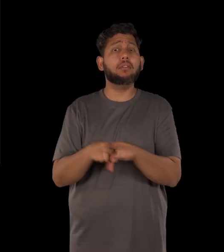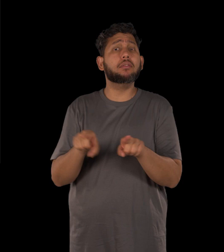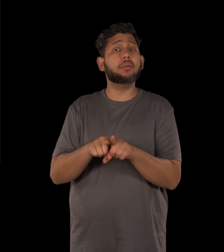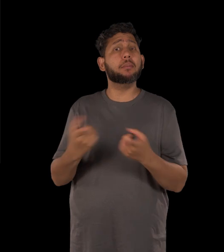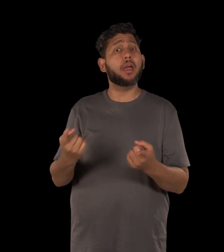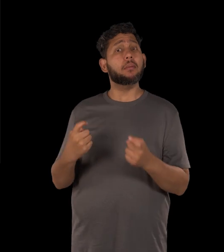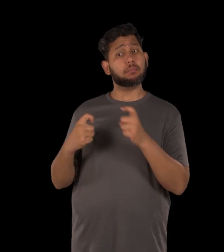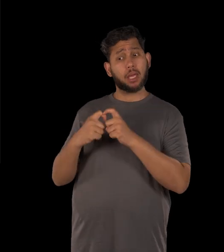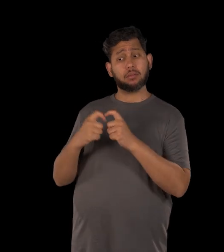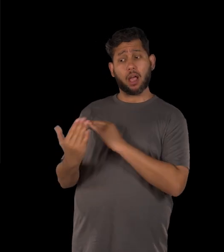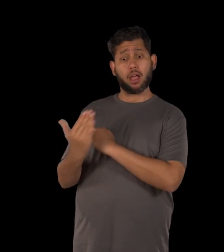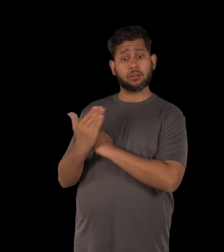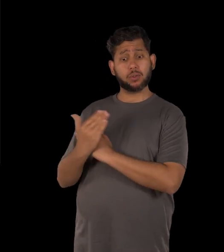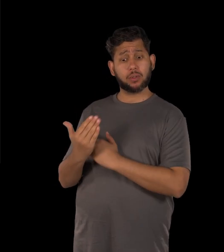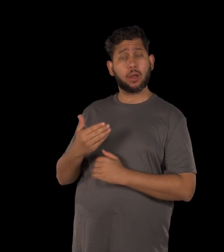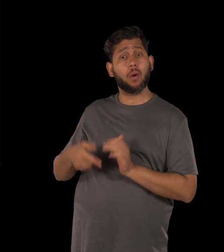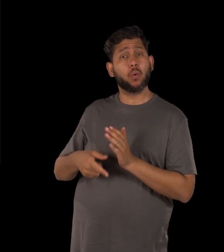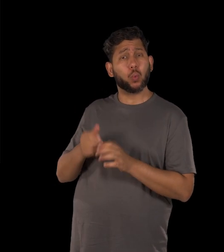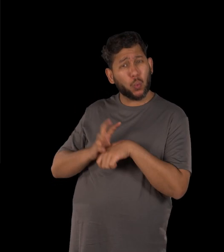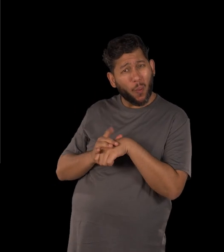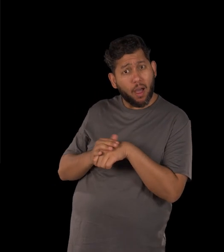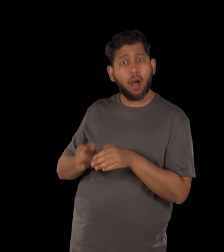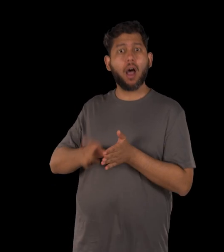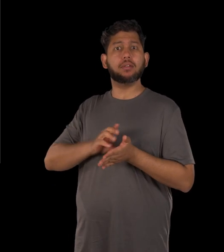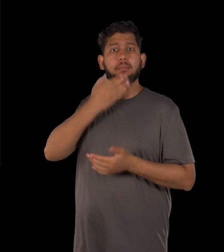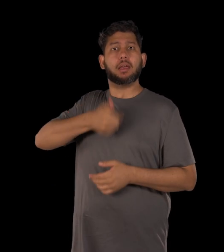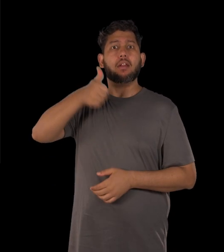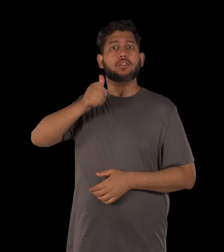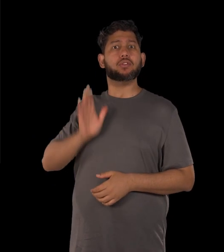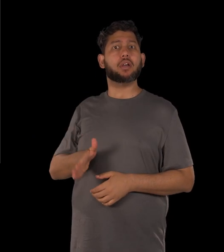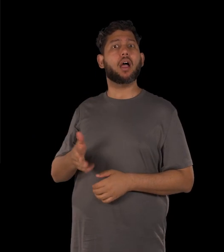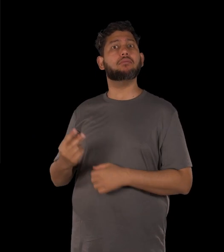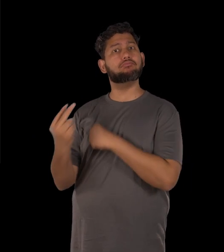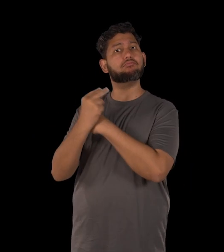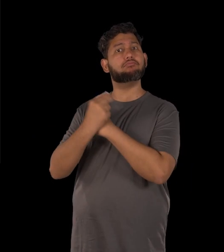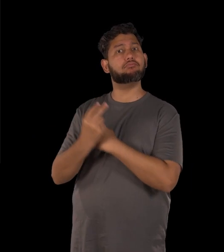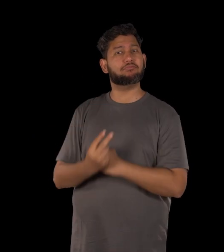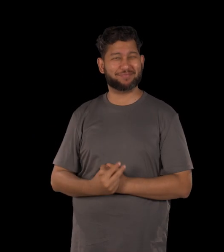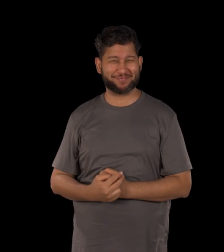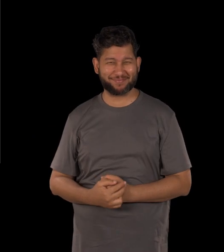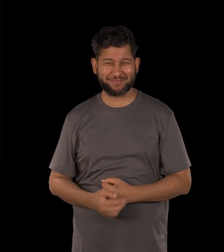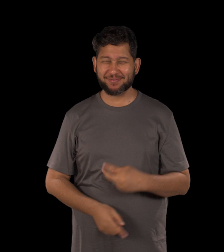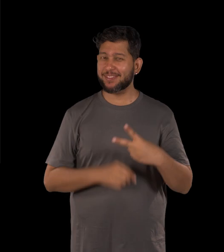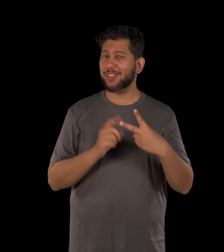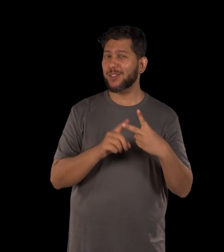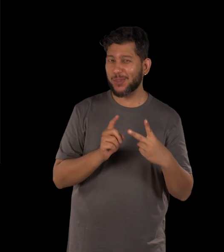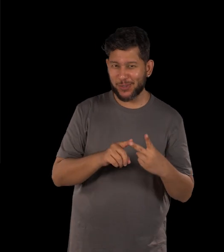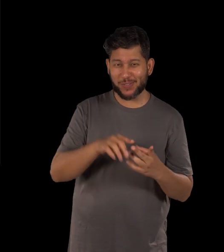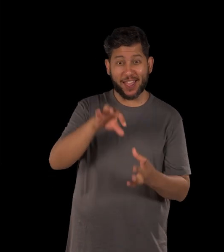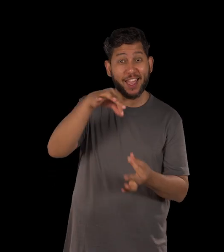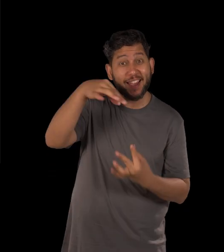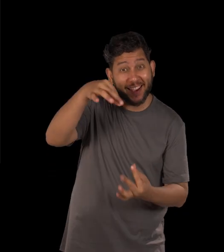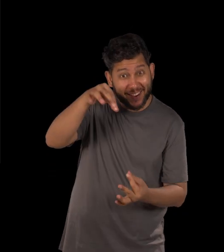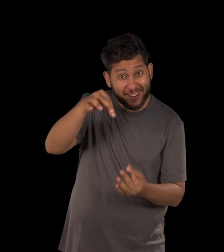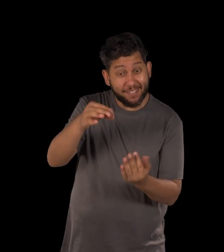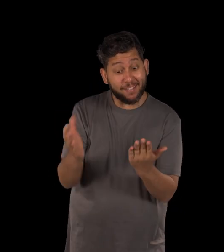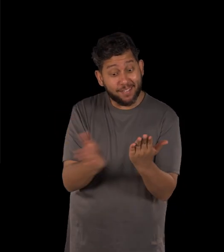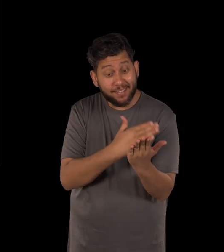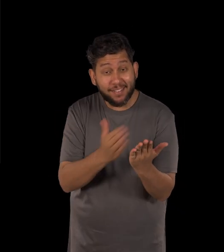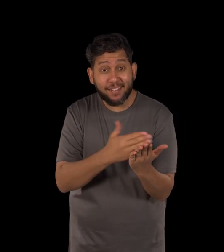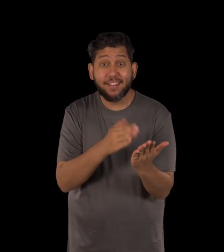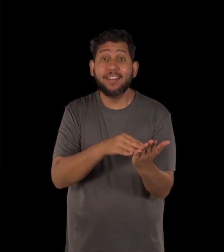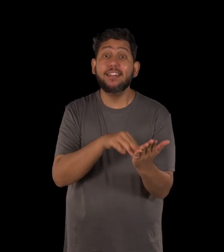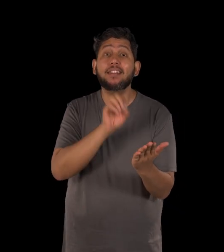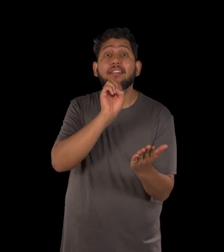da medicina preventiva. O segundo material é a cartilha pedagógica. É um material pensado nos